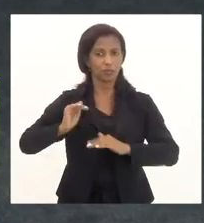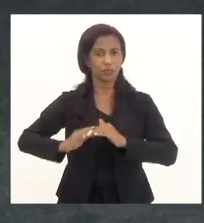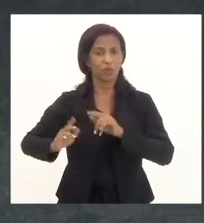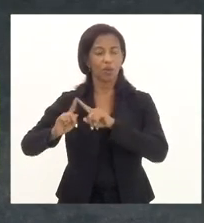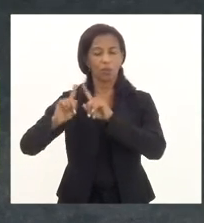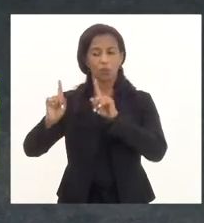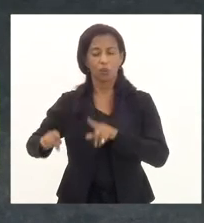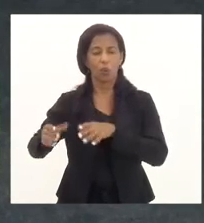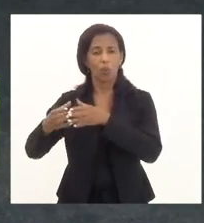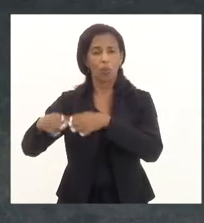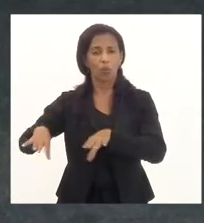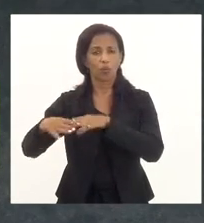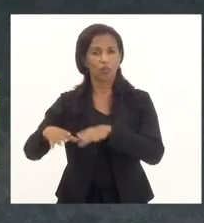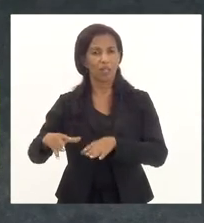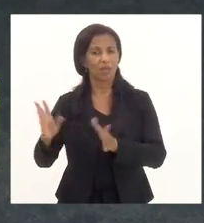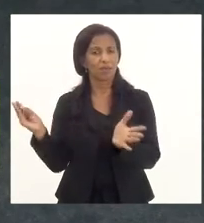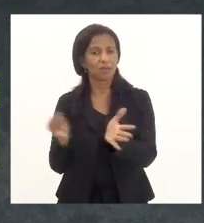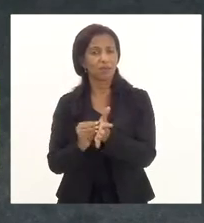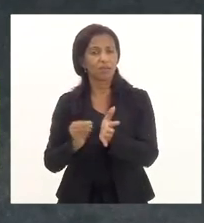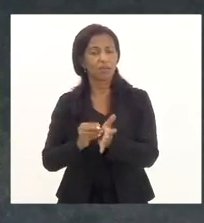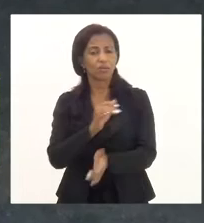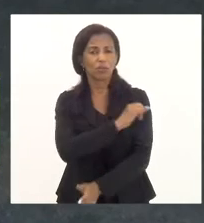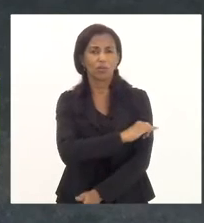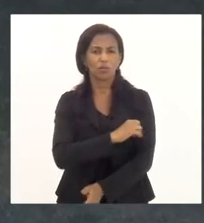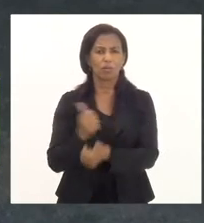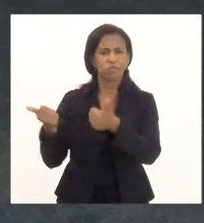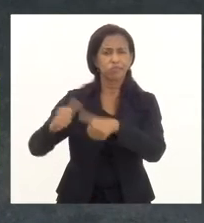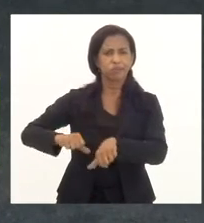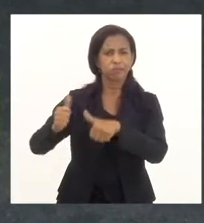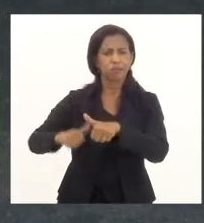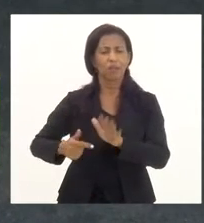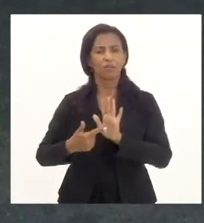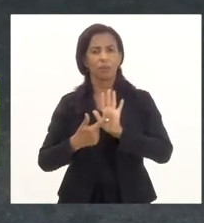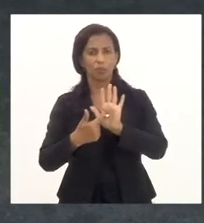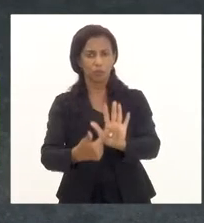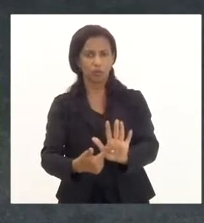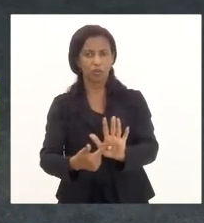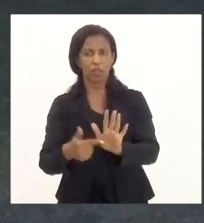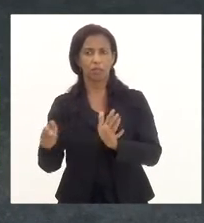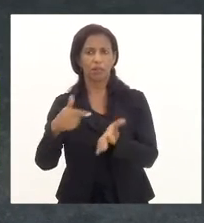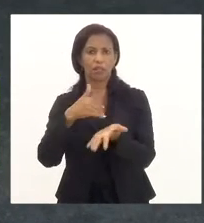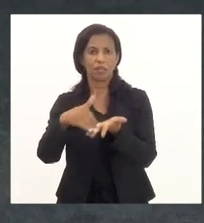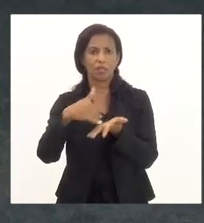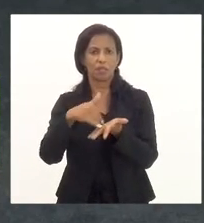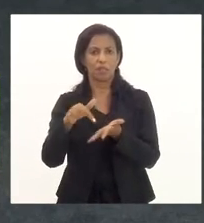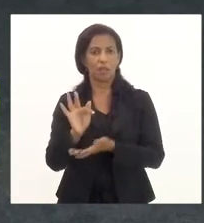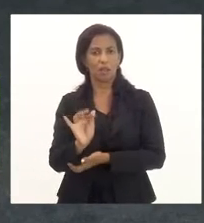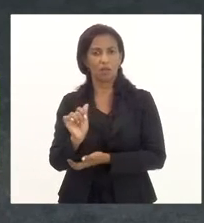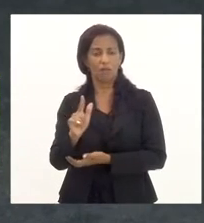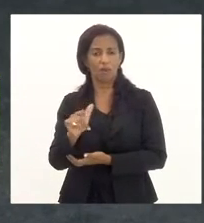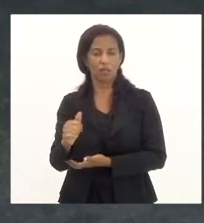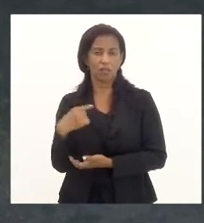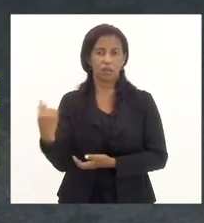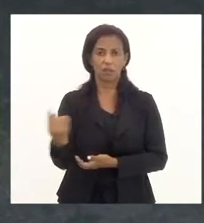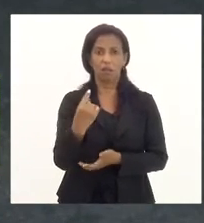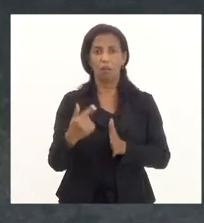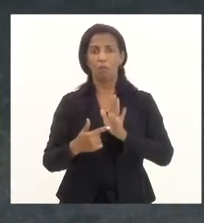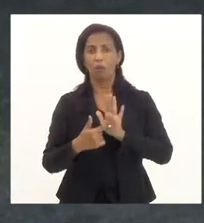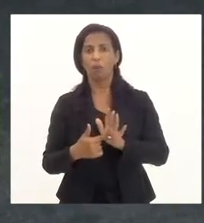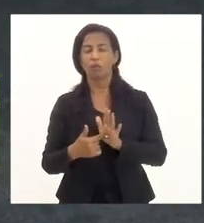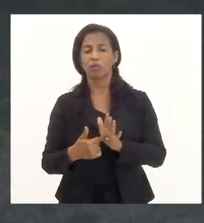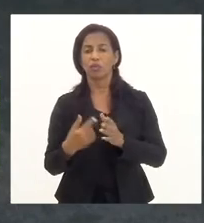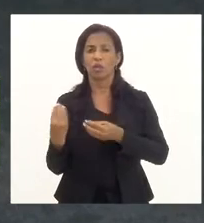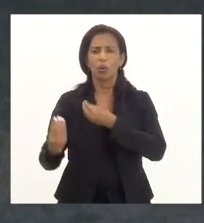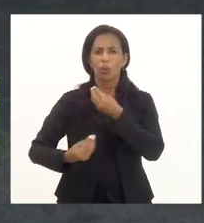está em defasagem no estado do Rio no próprio diagnóstico né que foi apresentado pela secretaria da fazenda mostra